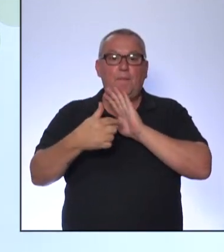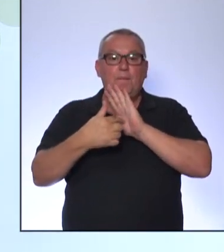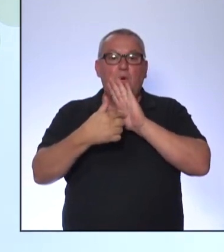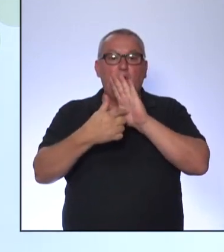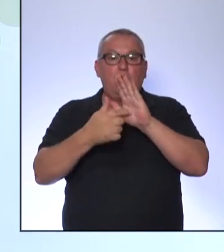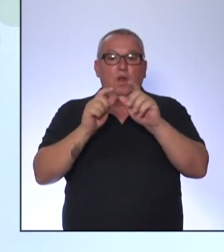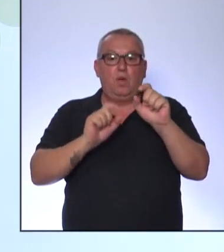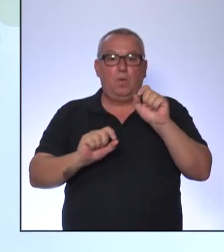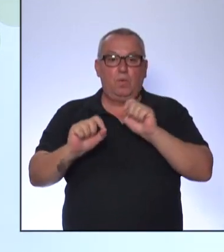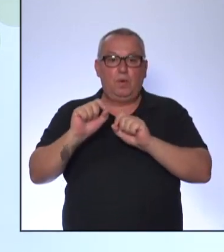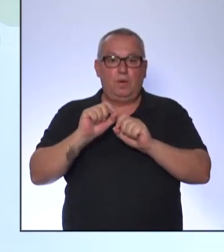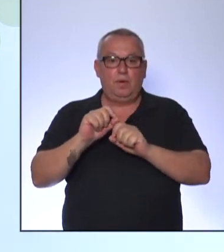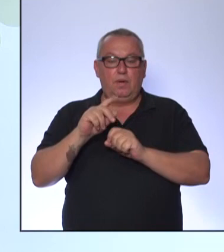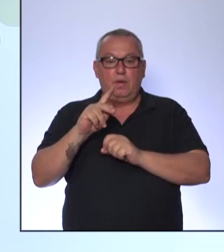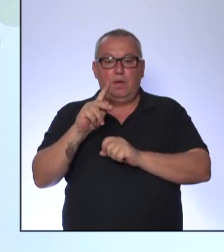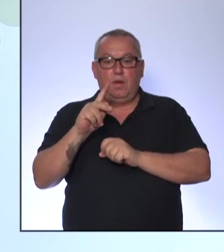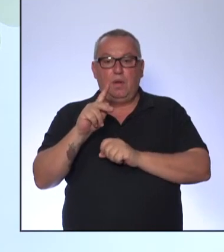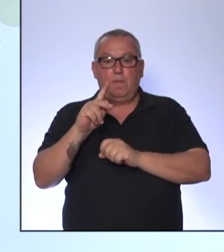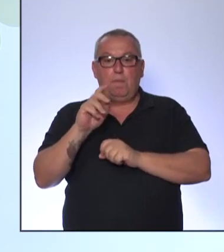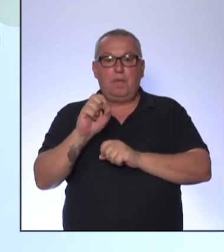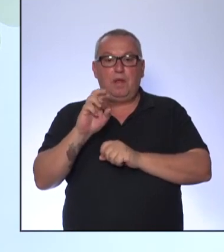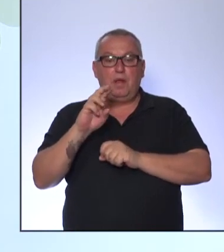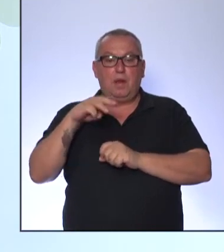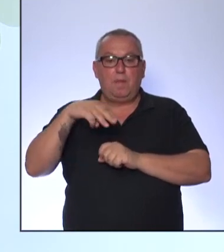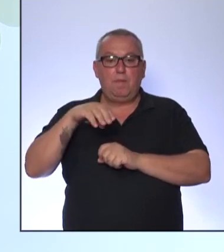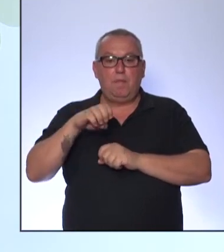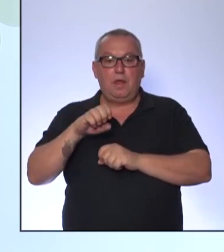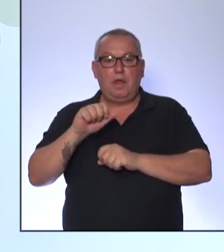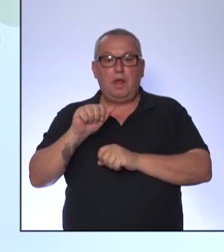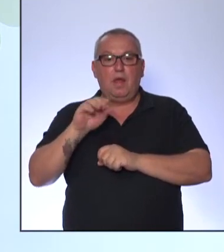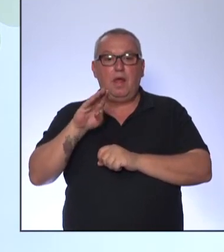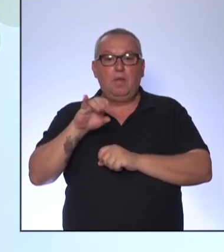uma permeabilidade